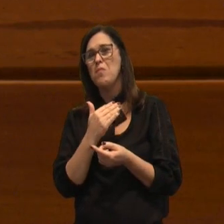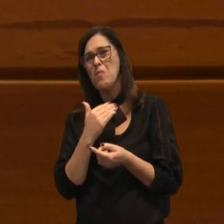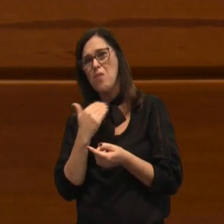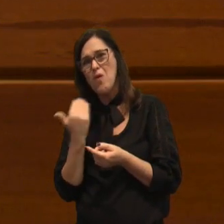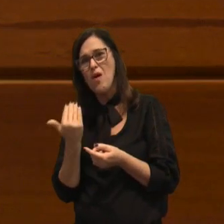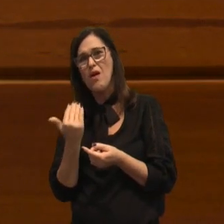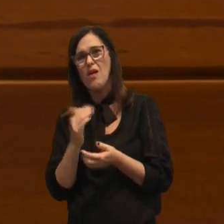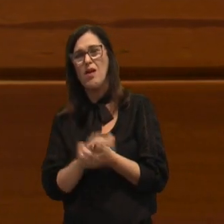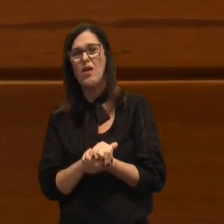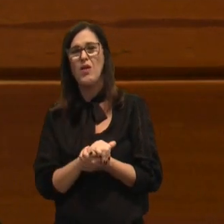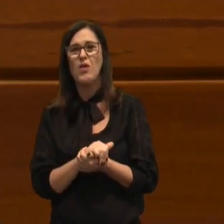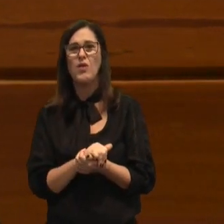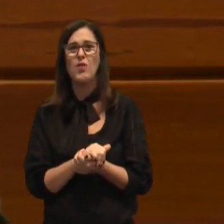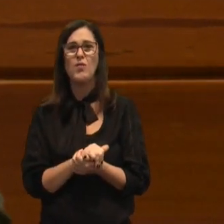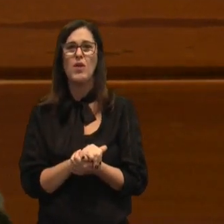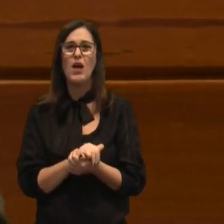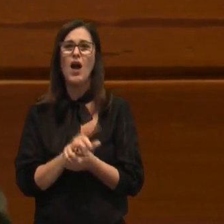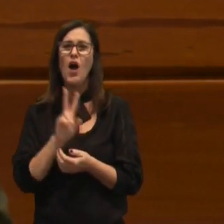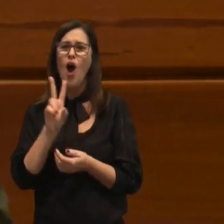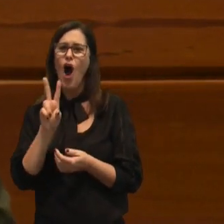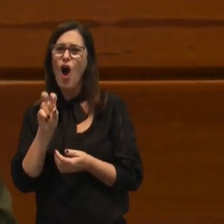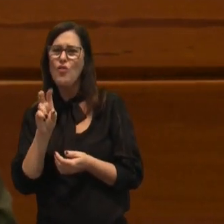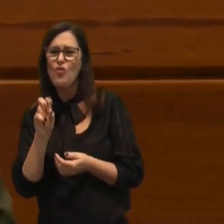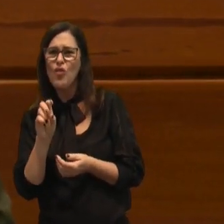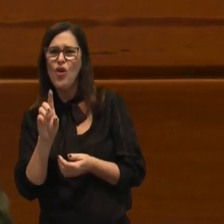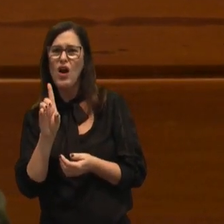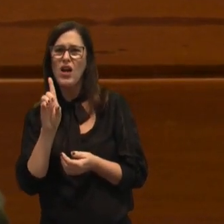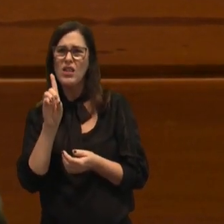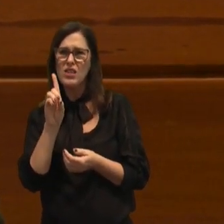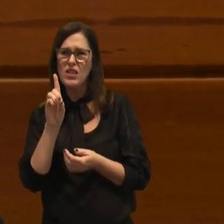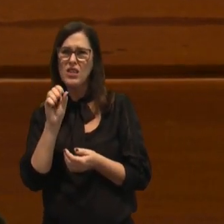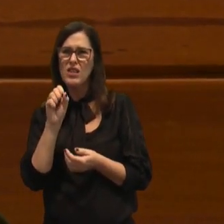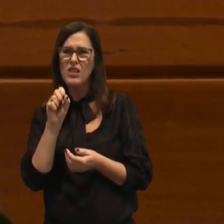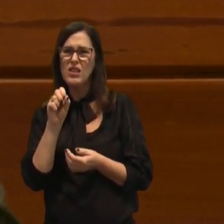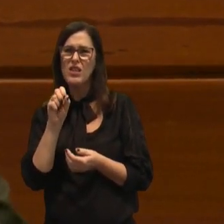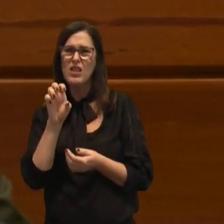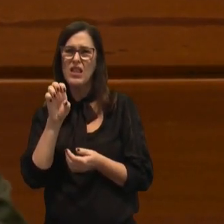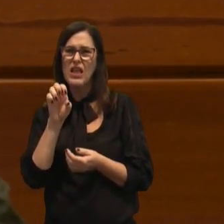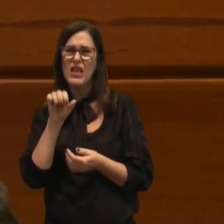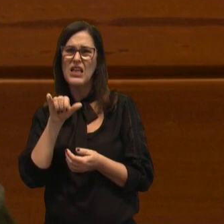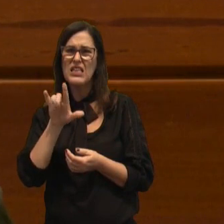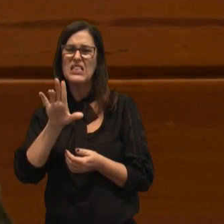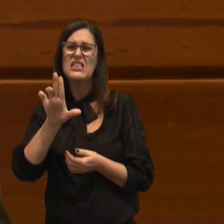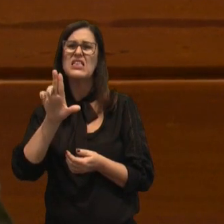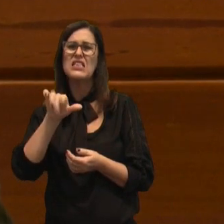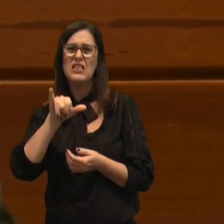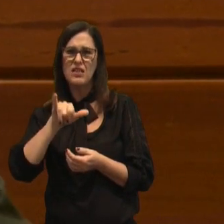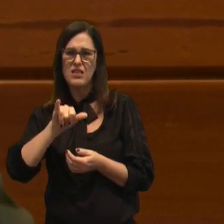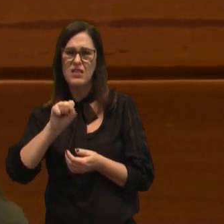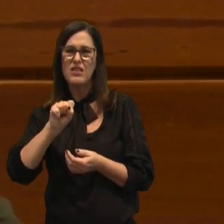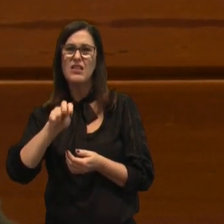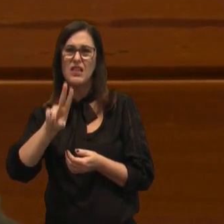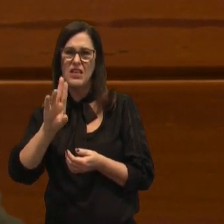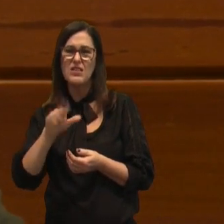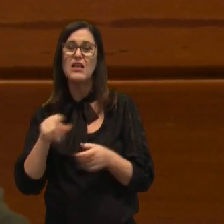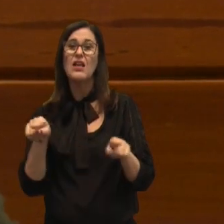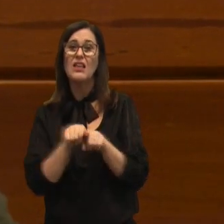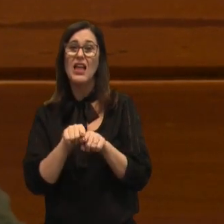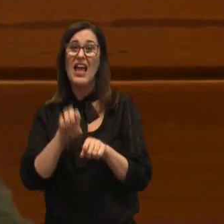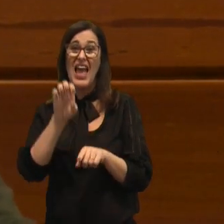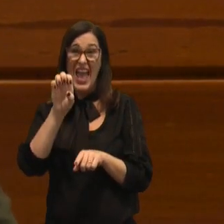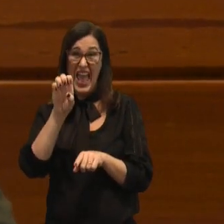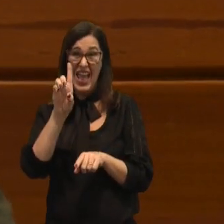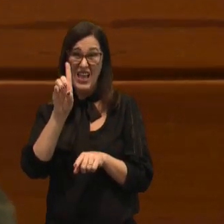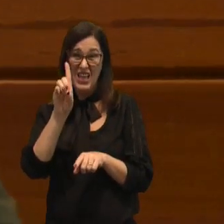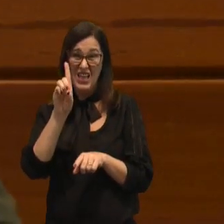que estejamos orando para que o Senhor conceda força. Irmã Deise precisa das nossas orações. Irmão Edson também, o